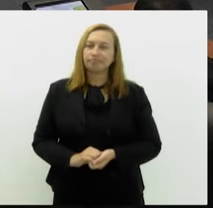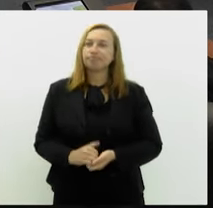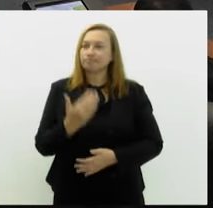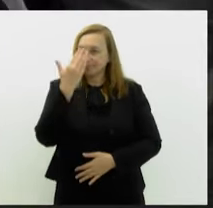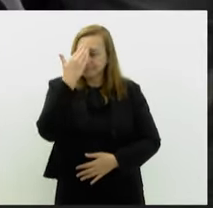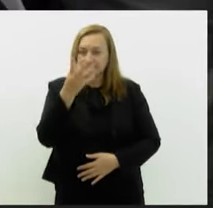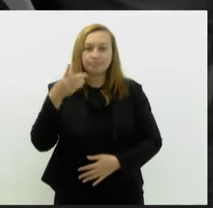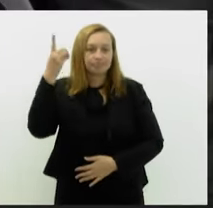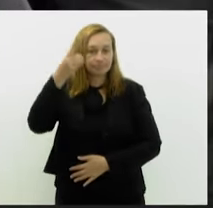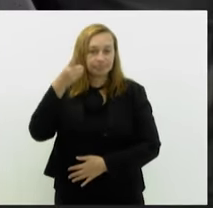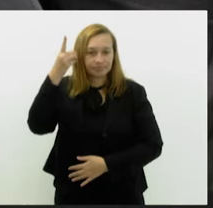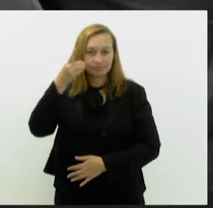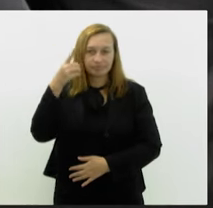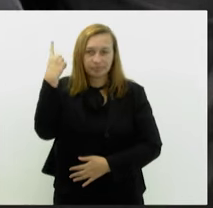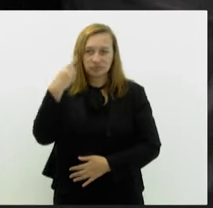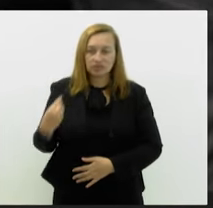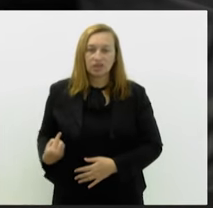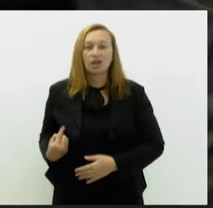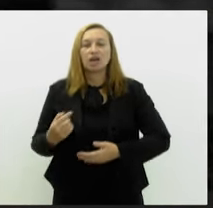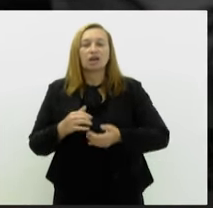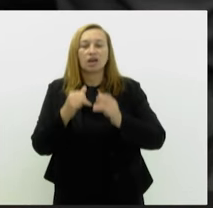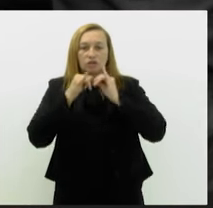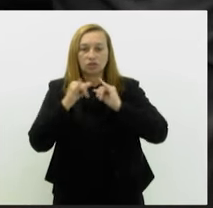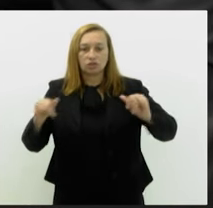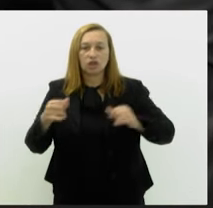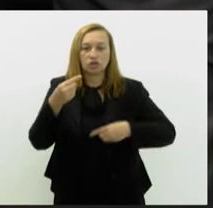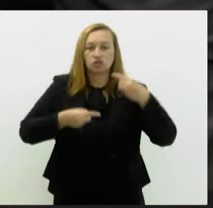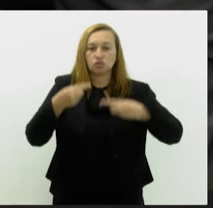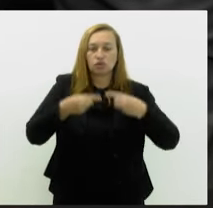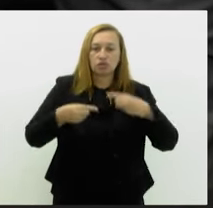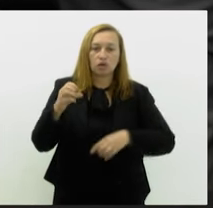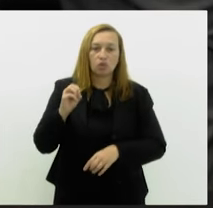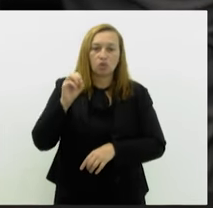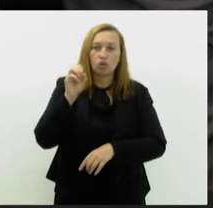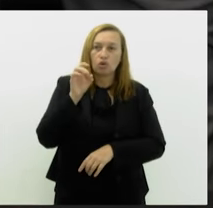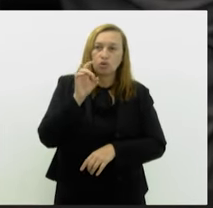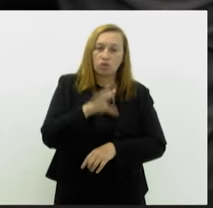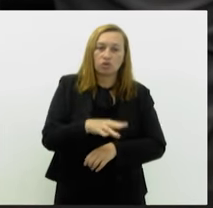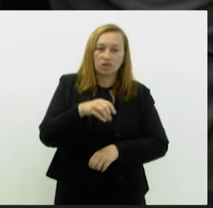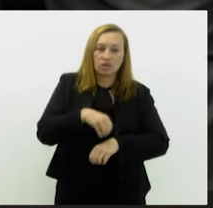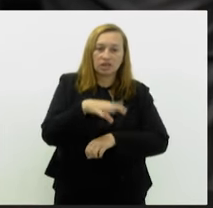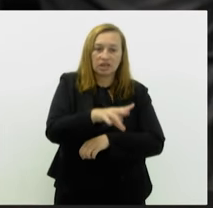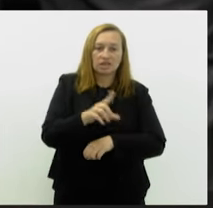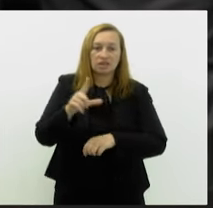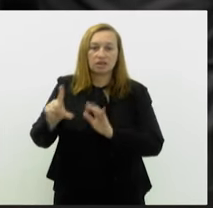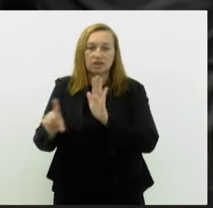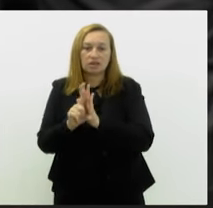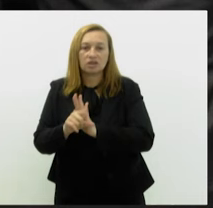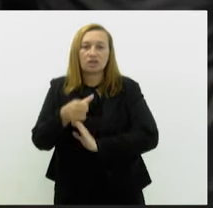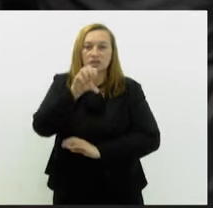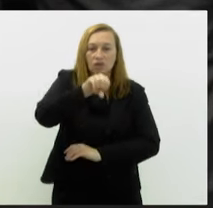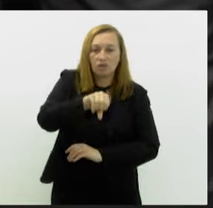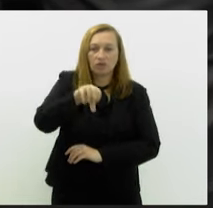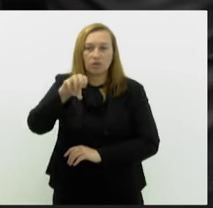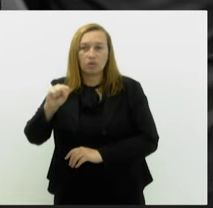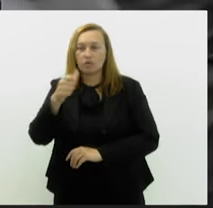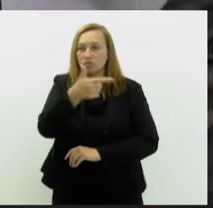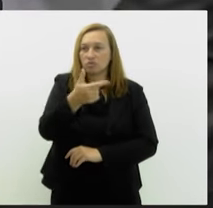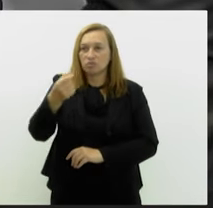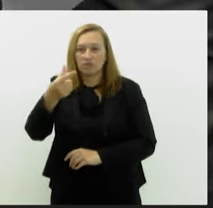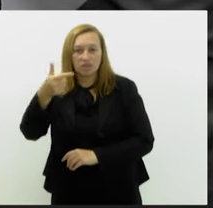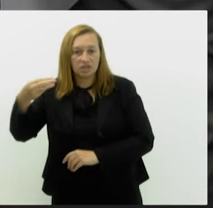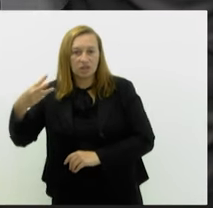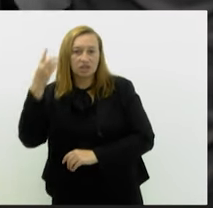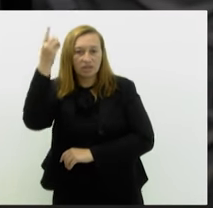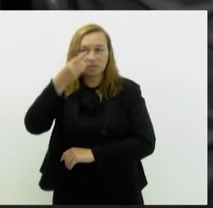Obrigado, deputada Dani. Anuncio, em discussão única, indicação legislativa número 98/2023, de